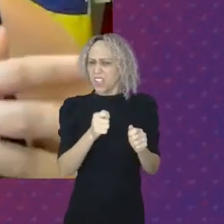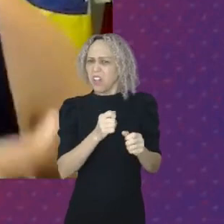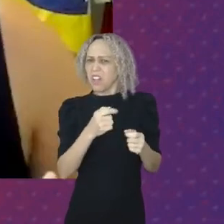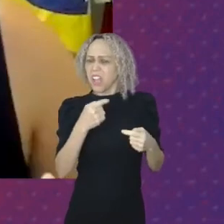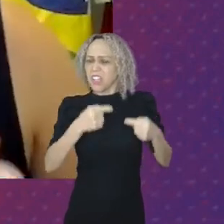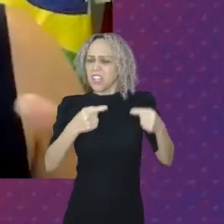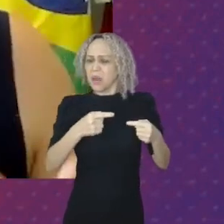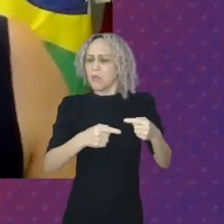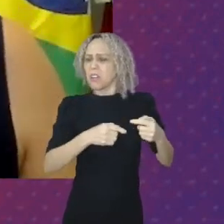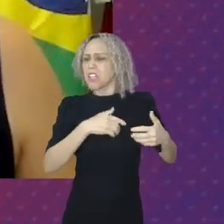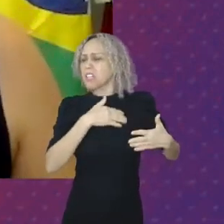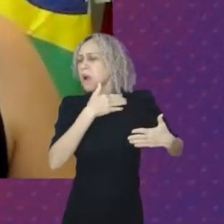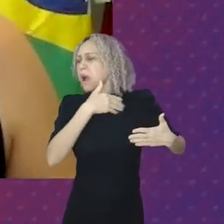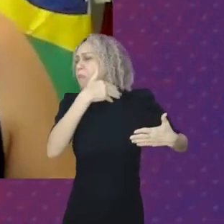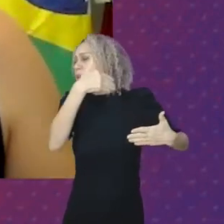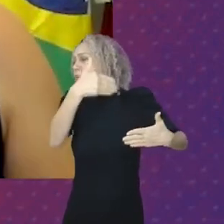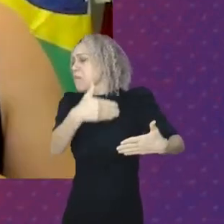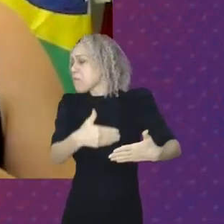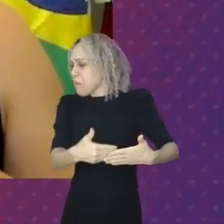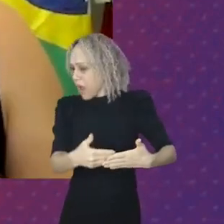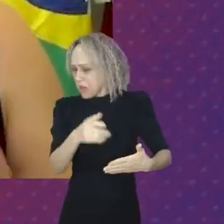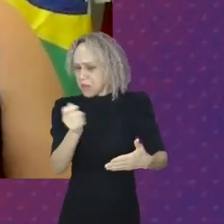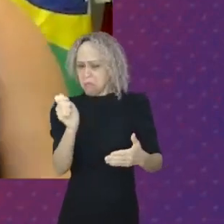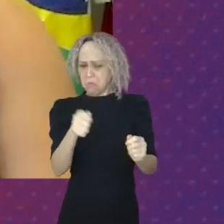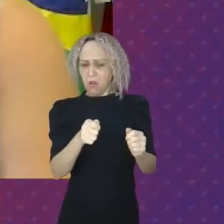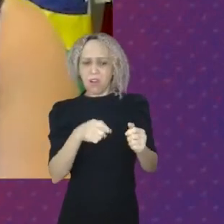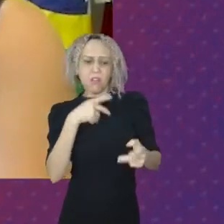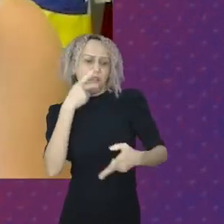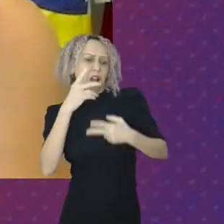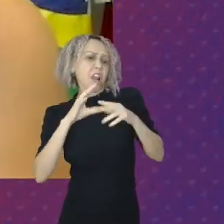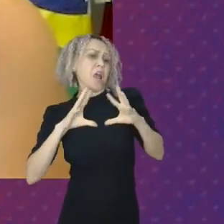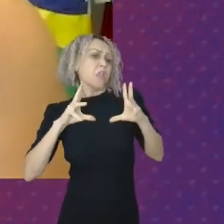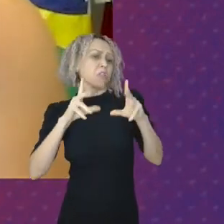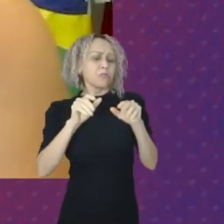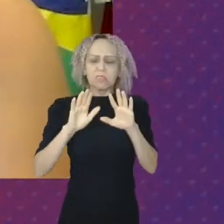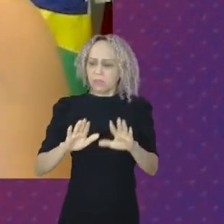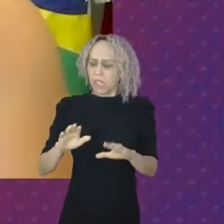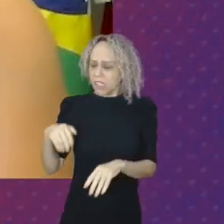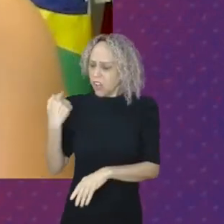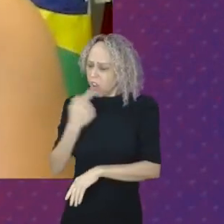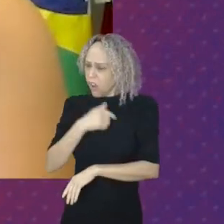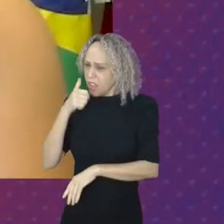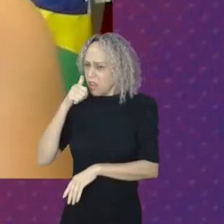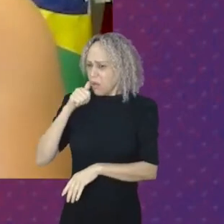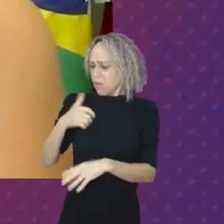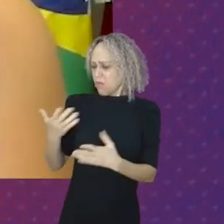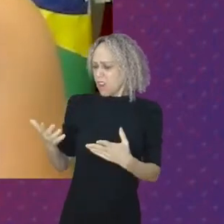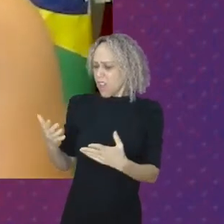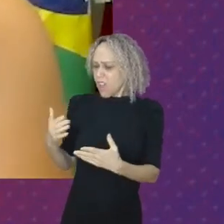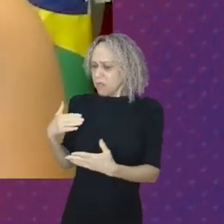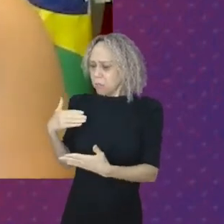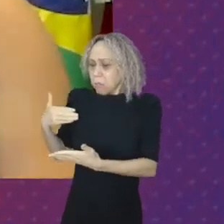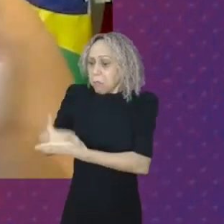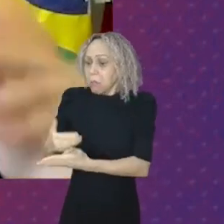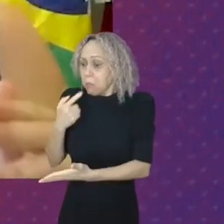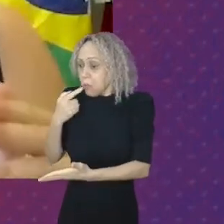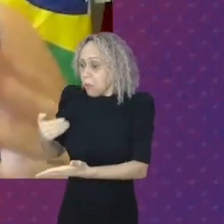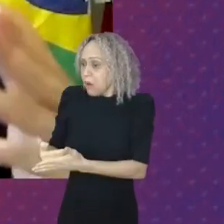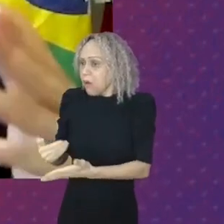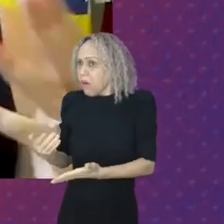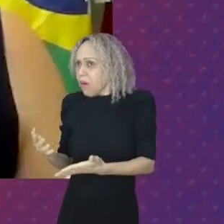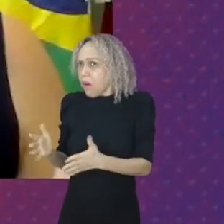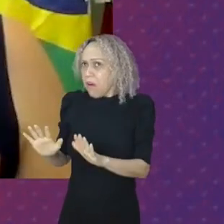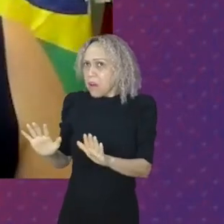quando chegamos nesses lugares, estamos aqui restritas a opinar, a falar, a demandar